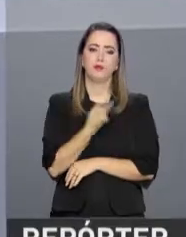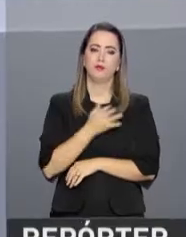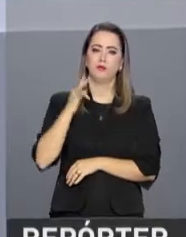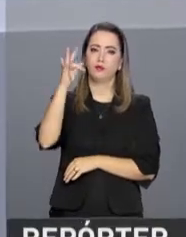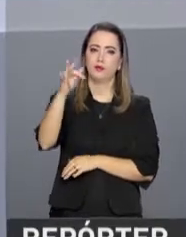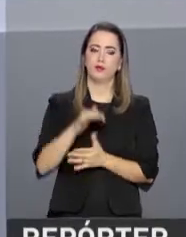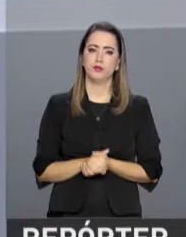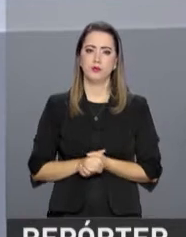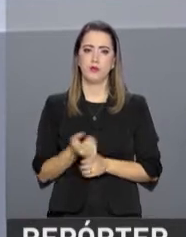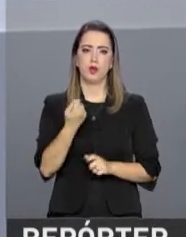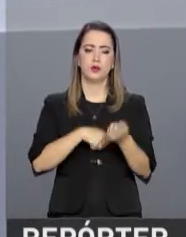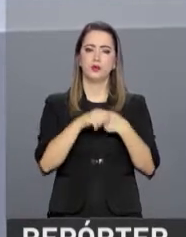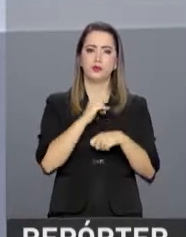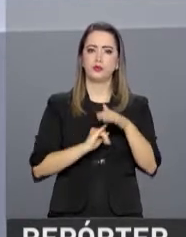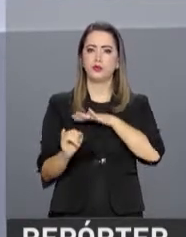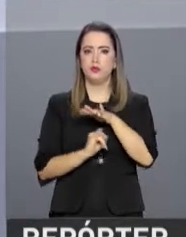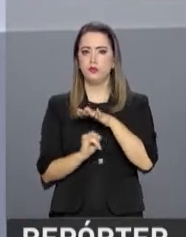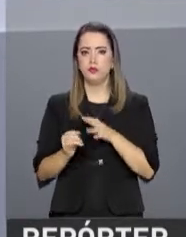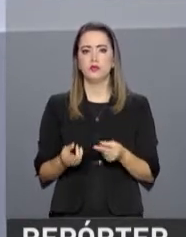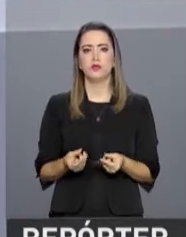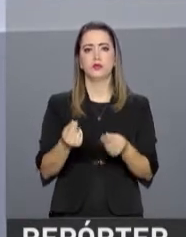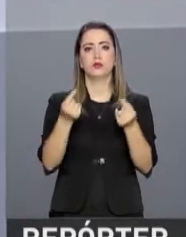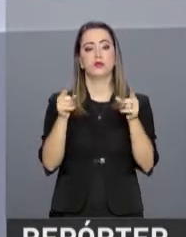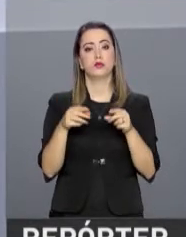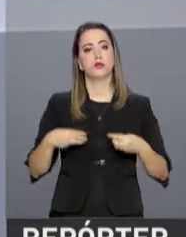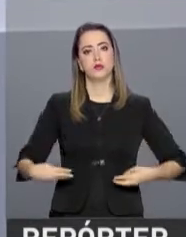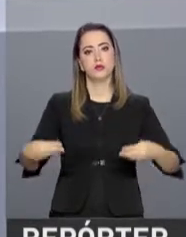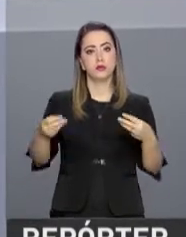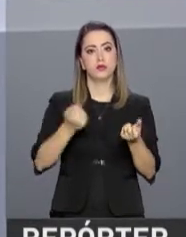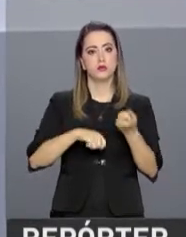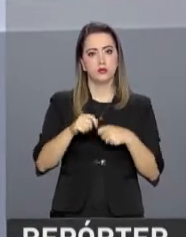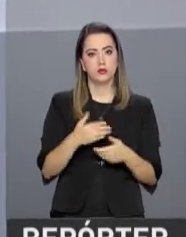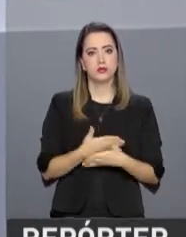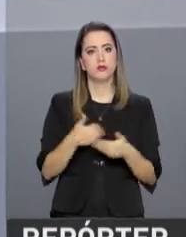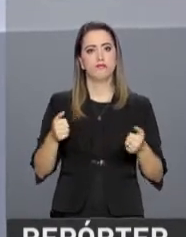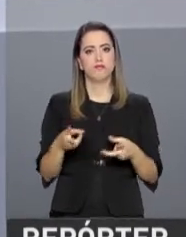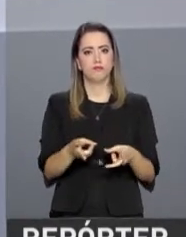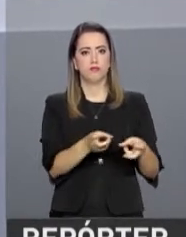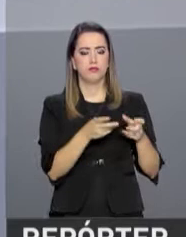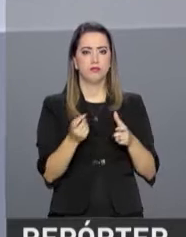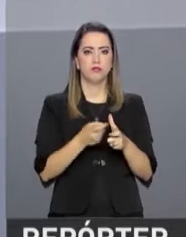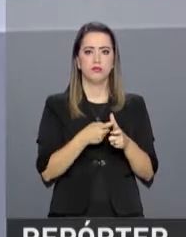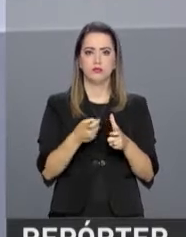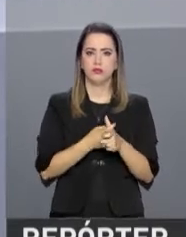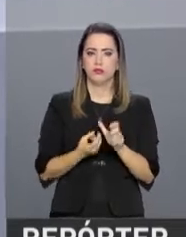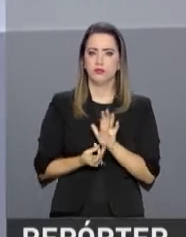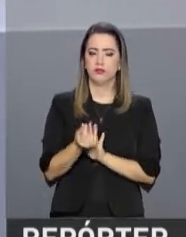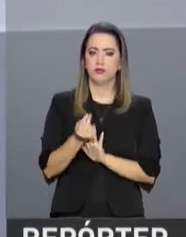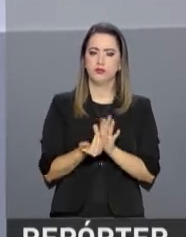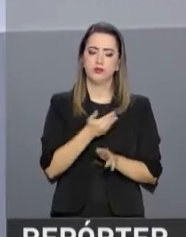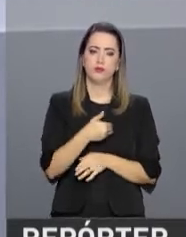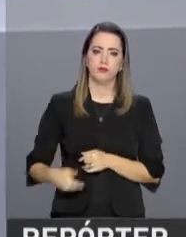os economistas de instituições financeiras consultados pelo ministério da fazenda melhoraram a previsão para os para o déficit